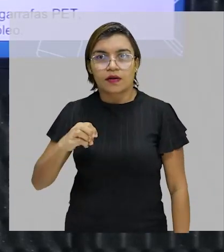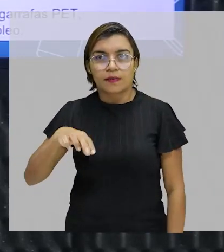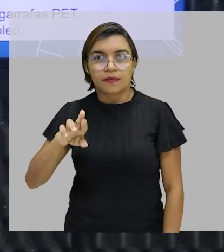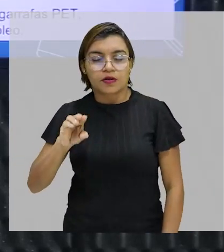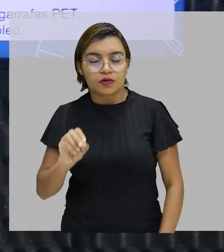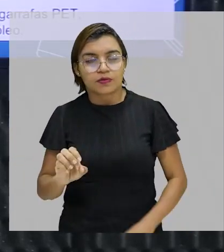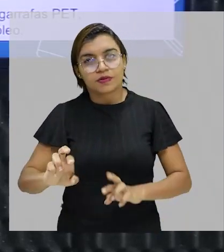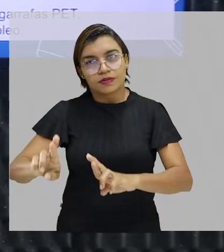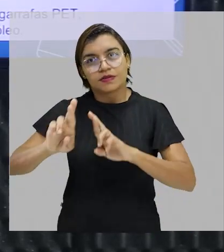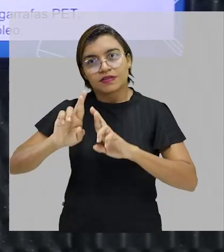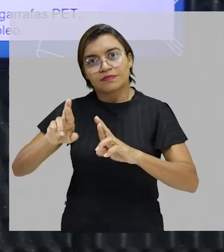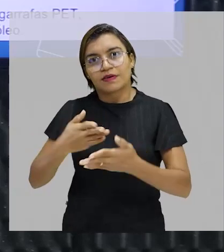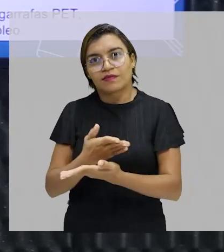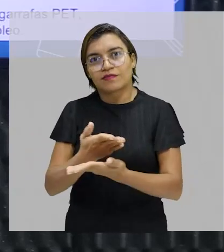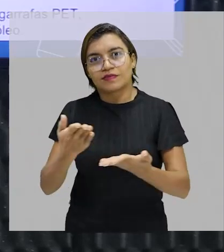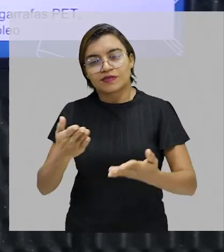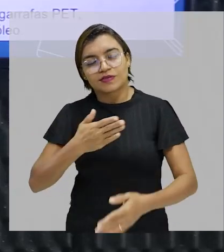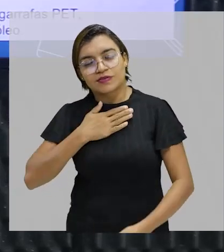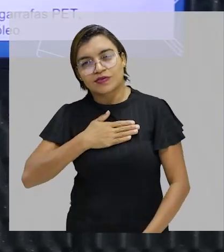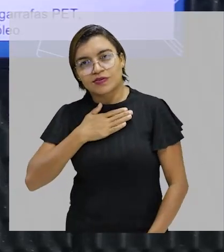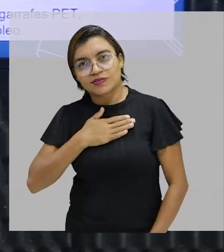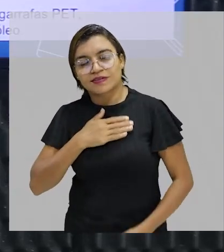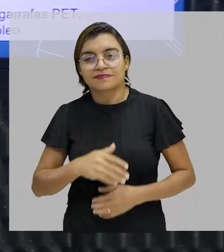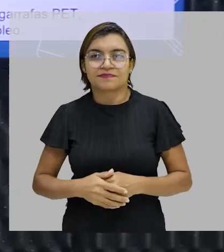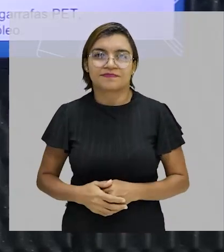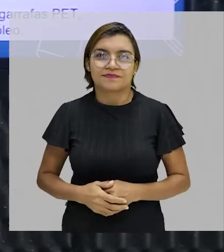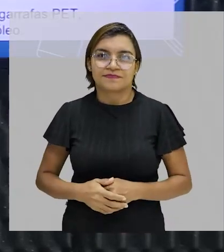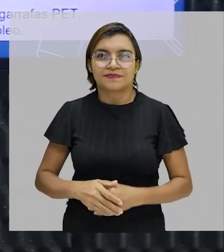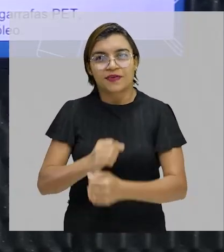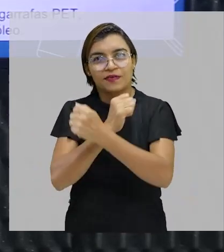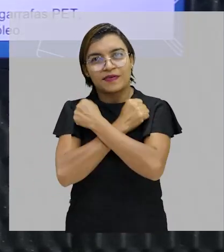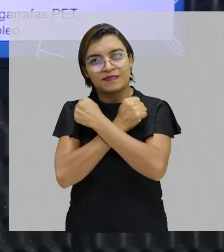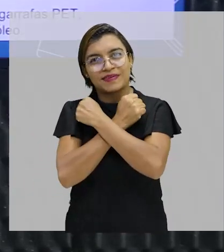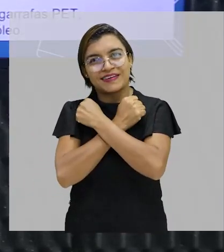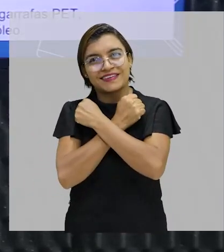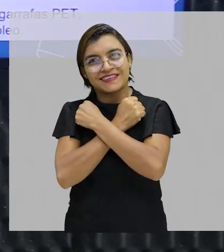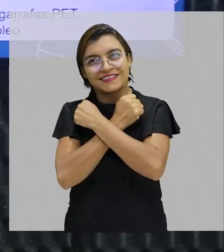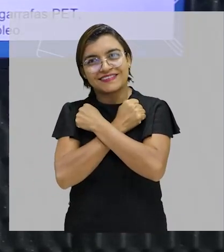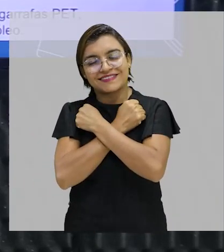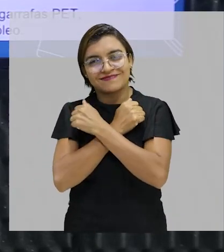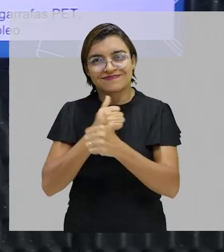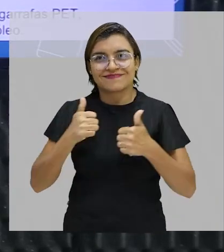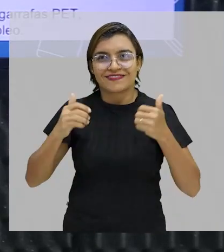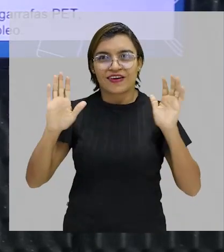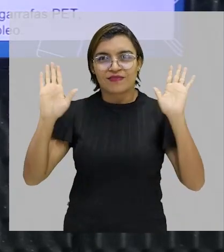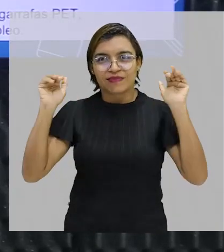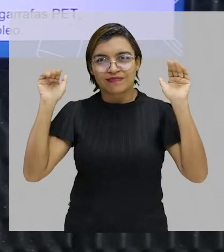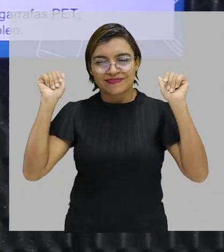nossa aula, turminha. Vou ficando por aqui, Forte abraço. Valeu!